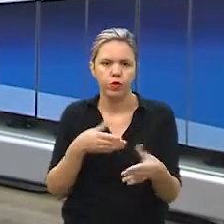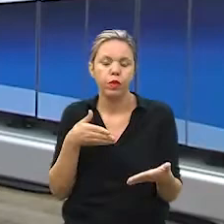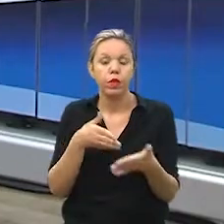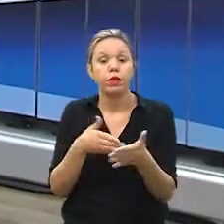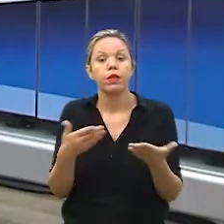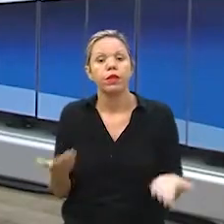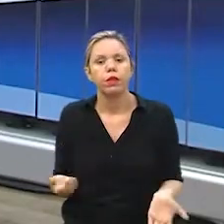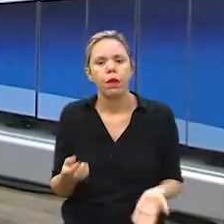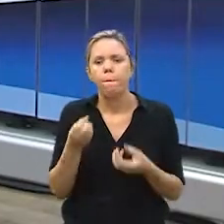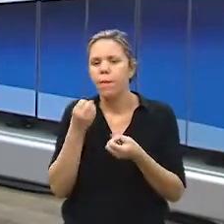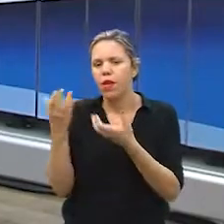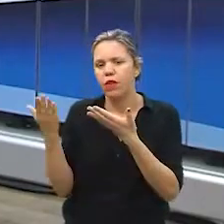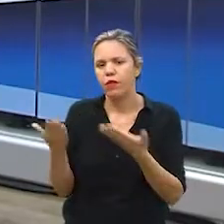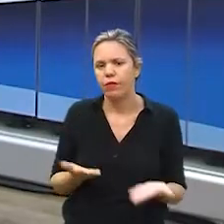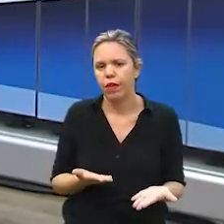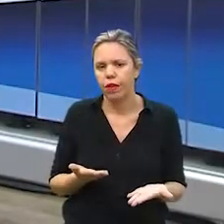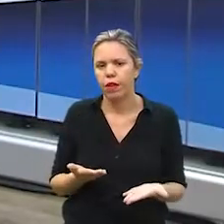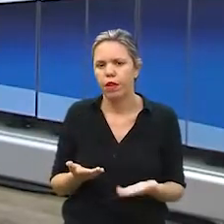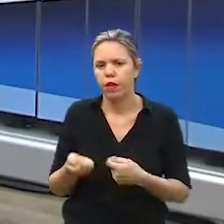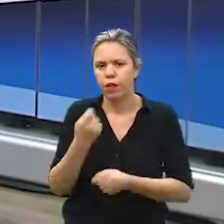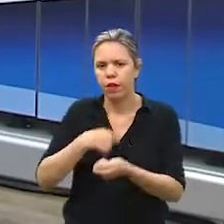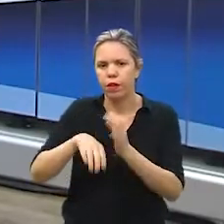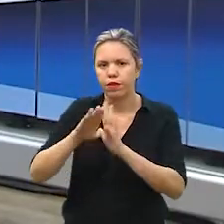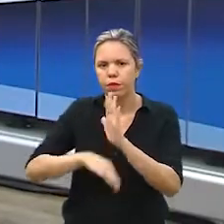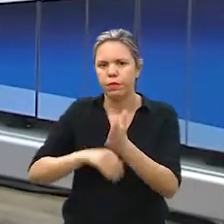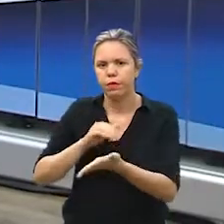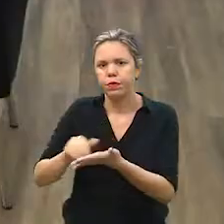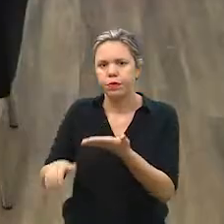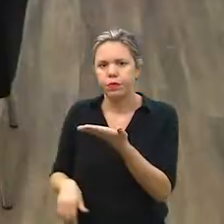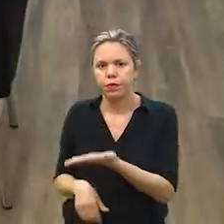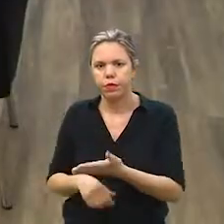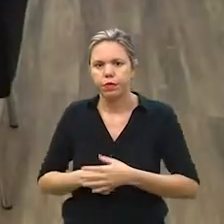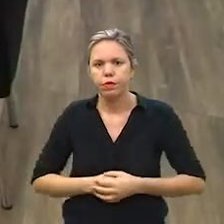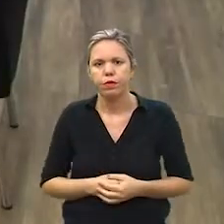prazo. Então, seja bem-vindo ao Questão de Ordem, secretário.